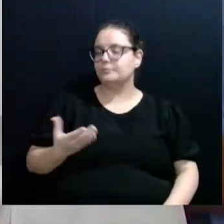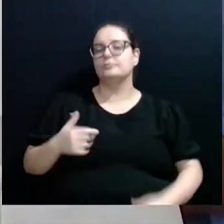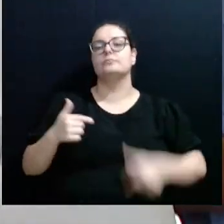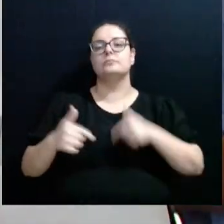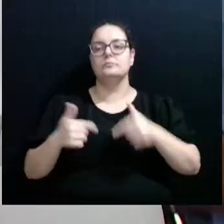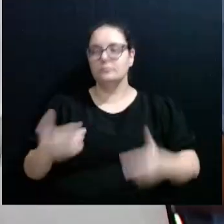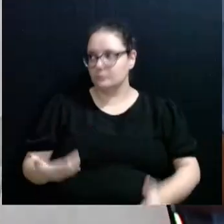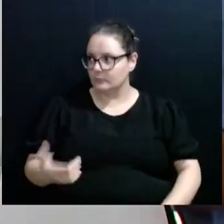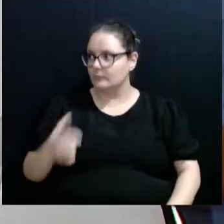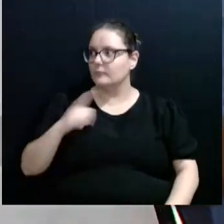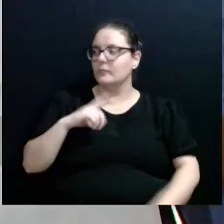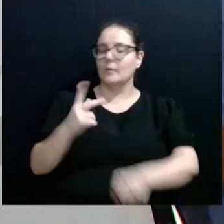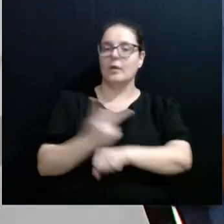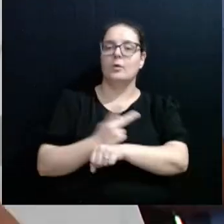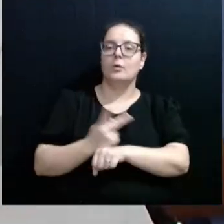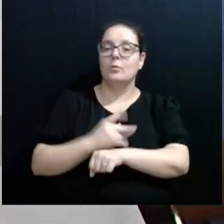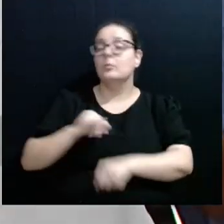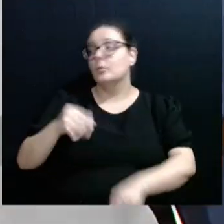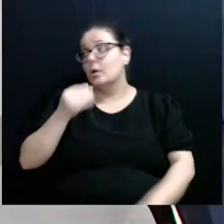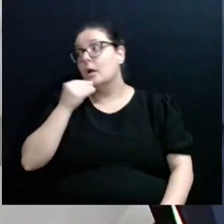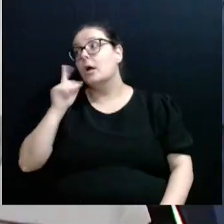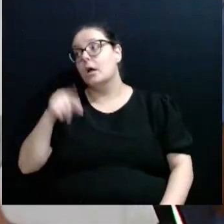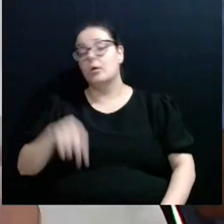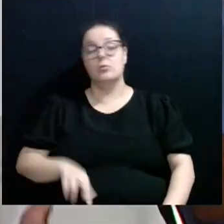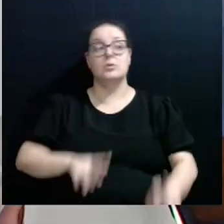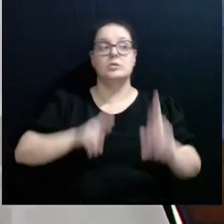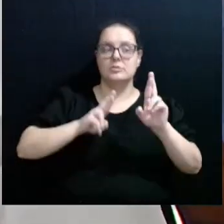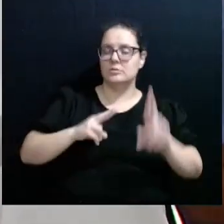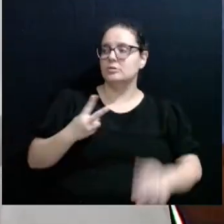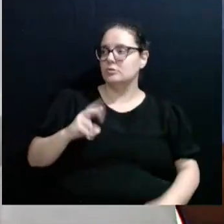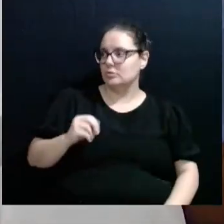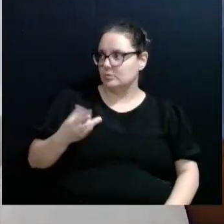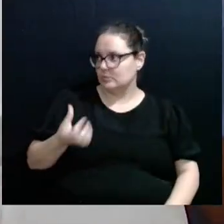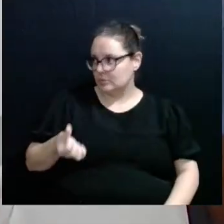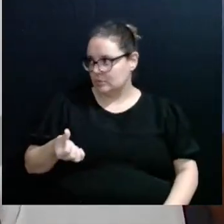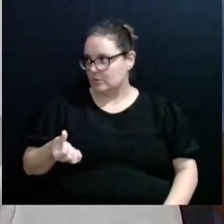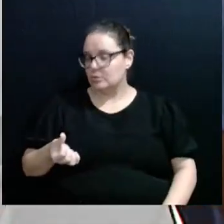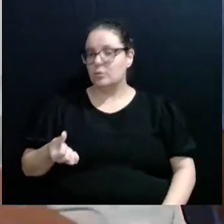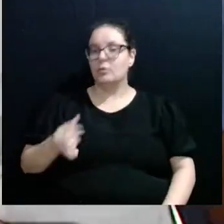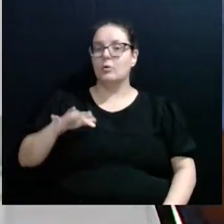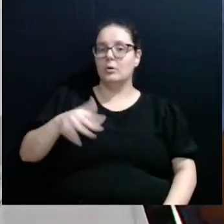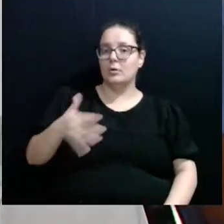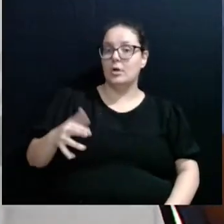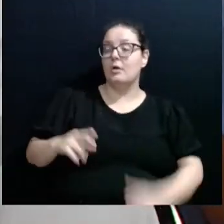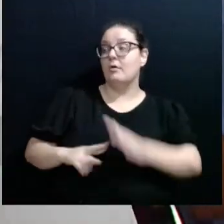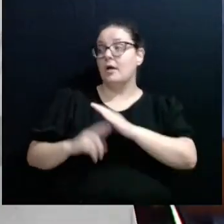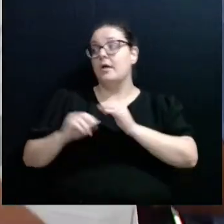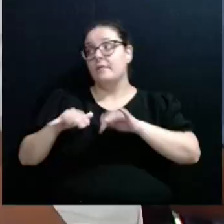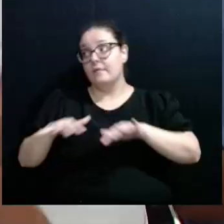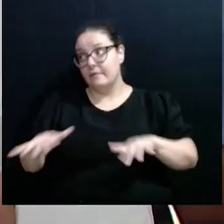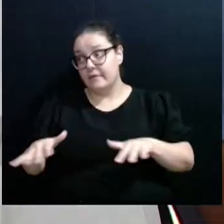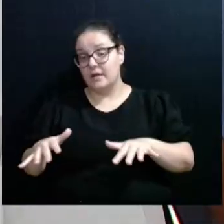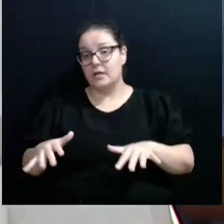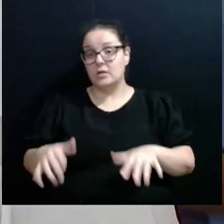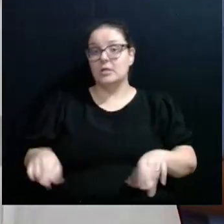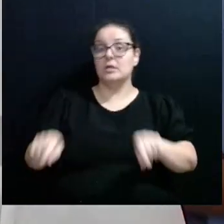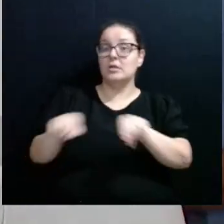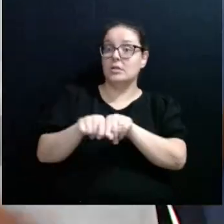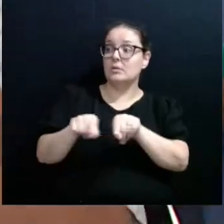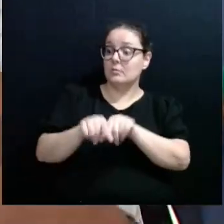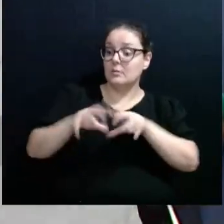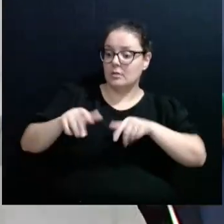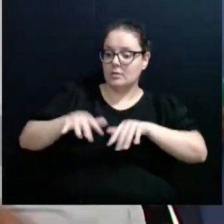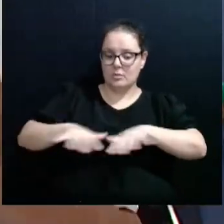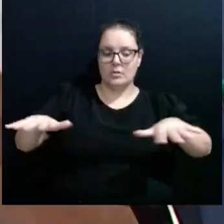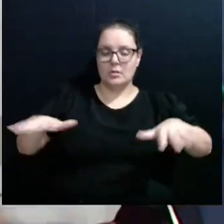buscado oportunidade. É o que a gente espera em 2026 com o calendário aí de feirões, ir inclusive para todas as regiões de